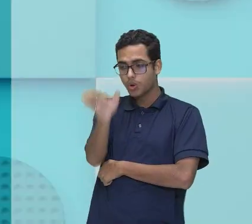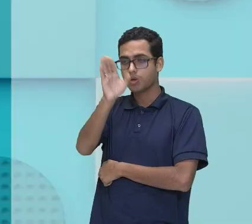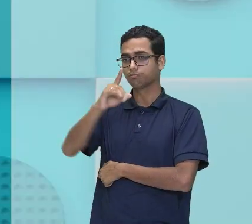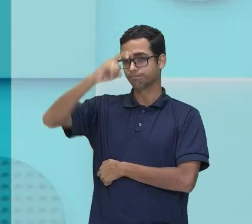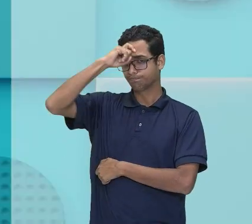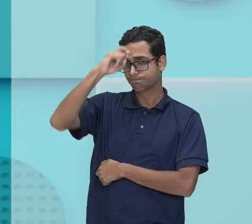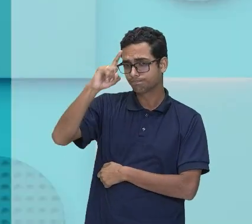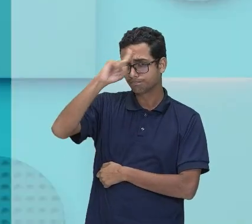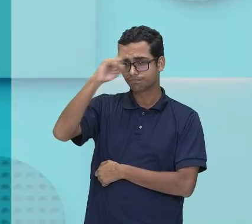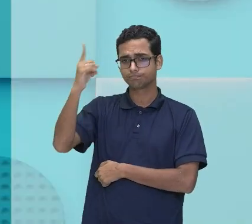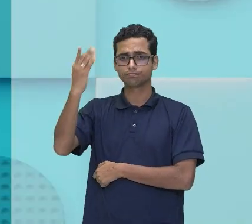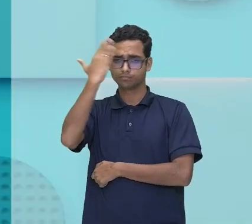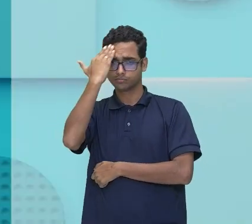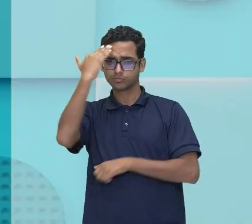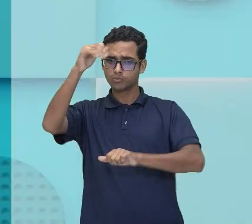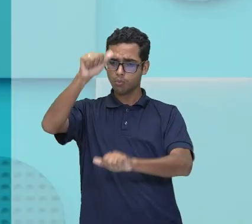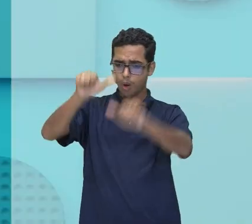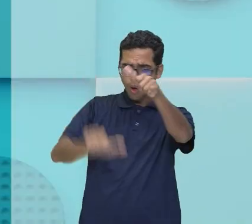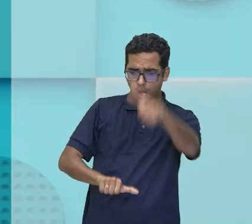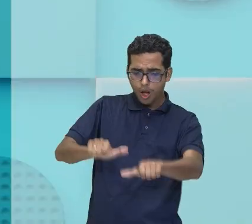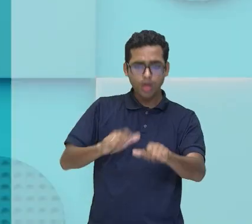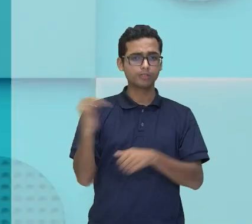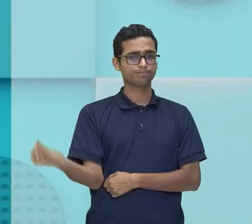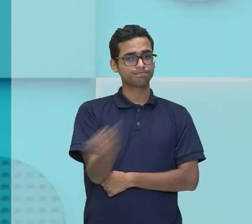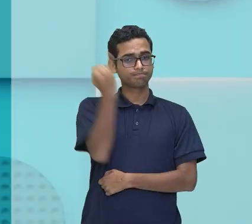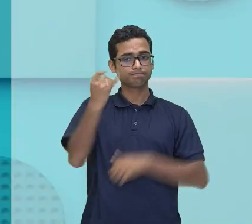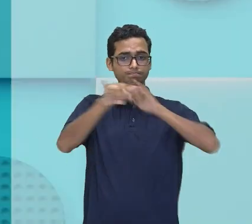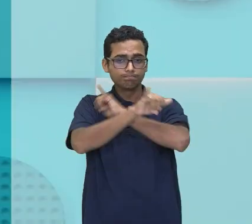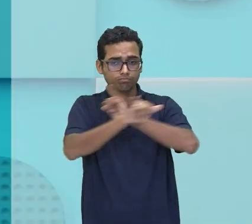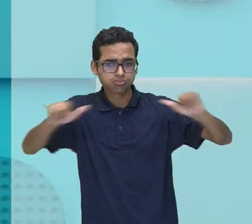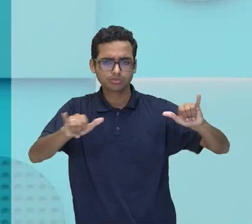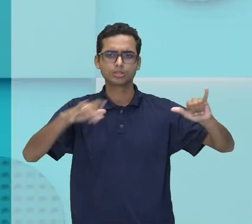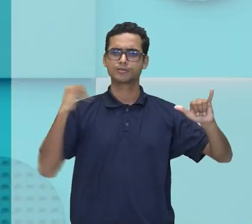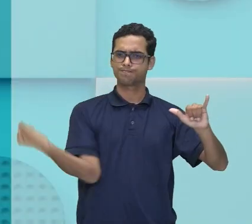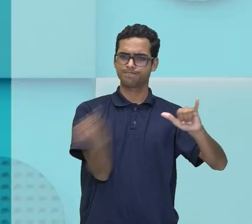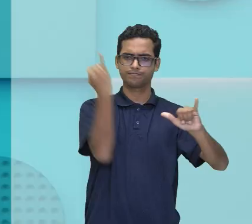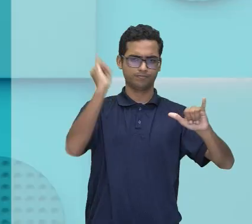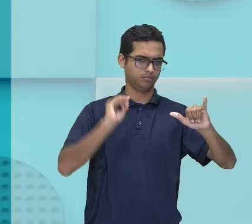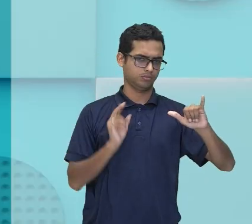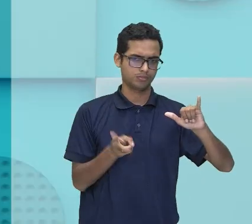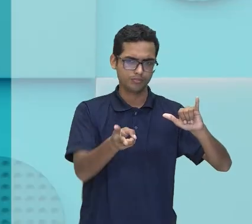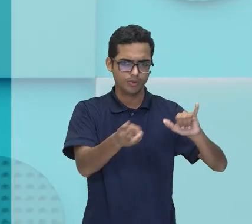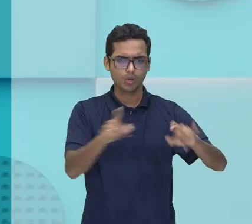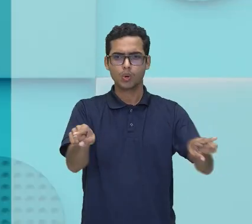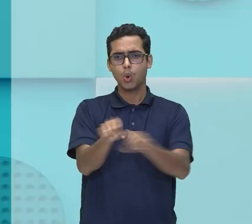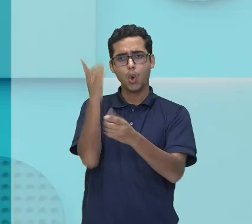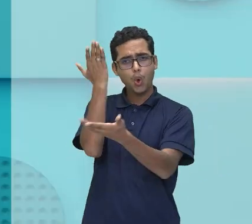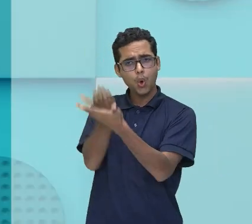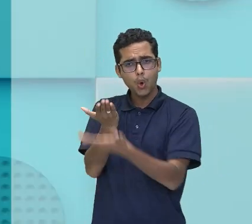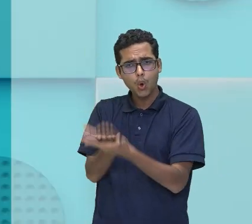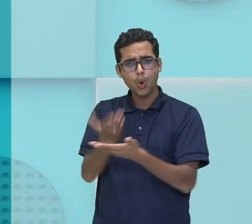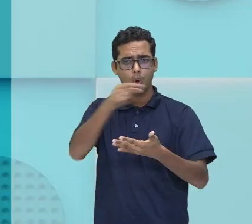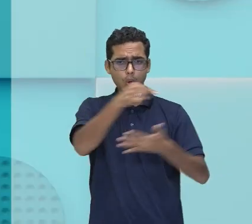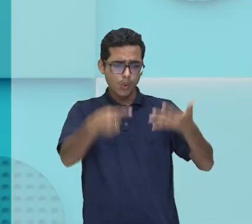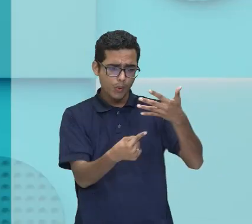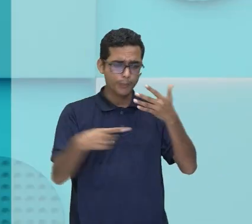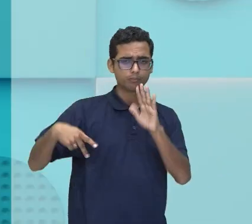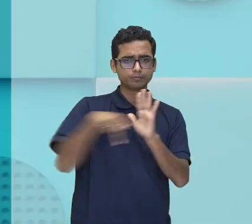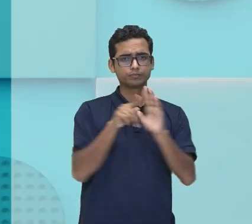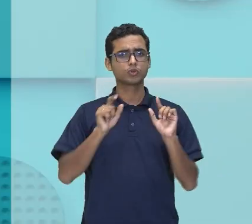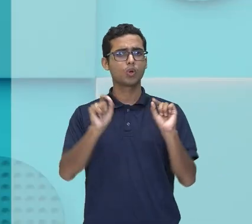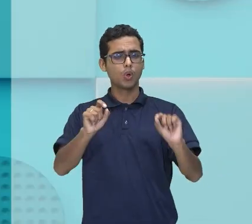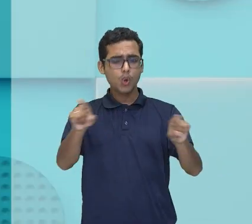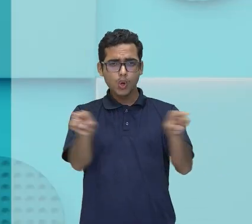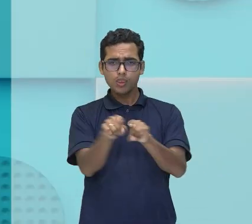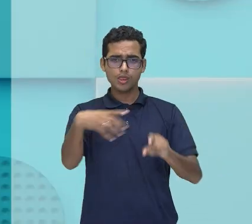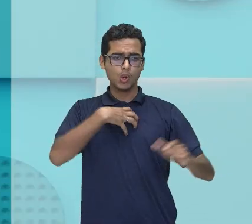que é importante essa divulgação. Né? E aí, com base nesses estudos, mostrou lá que são esses